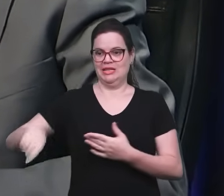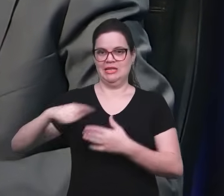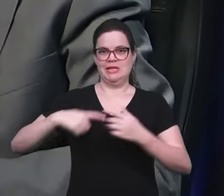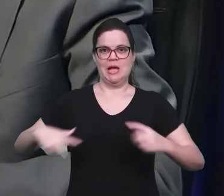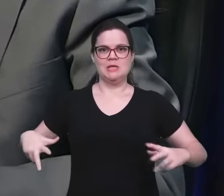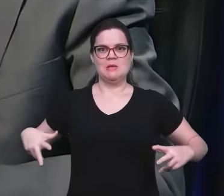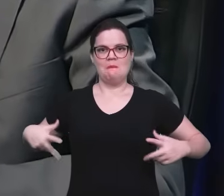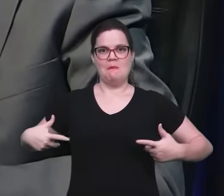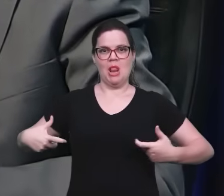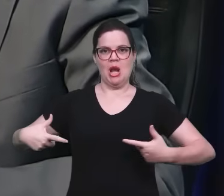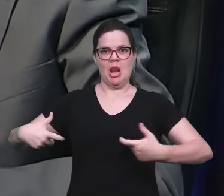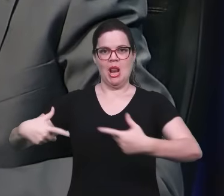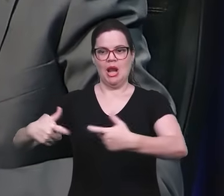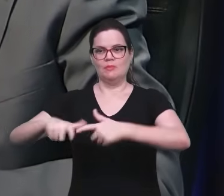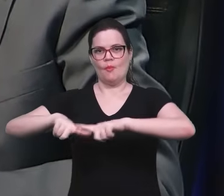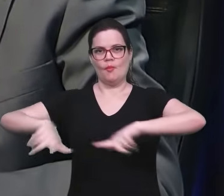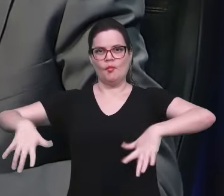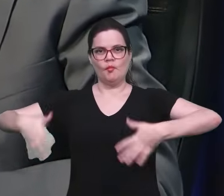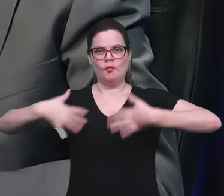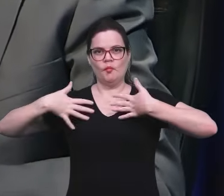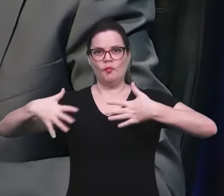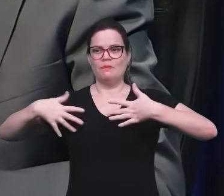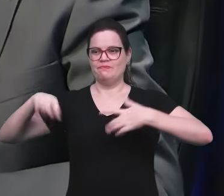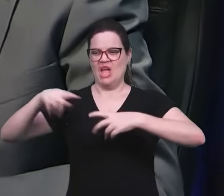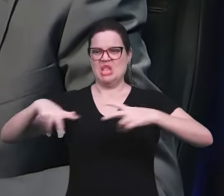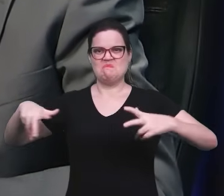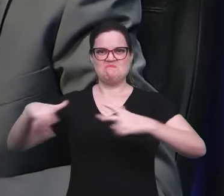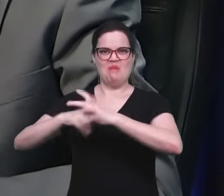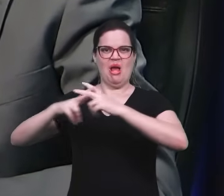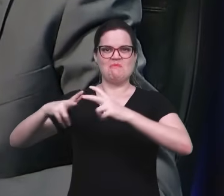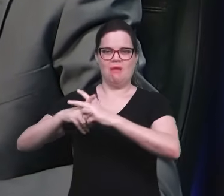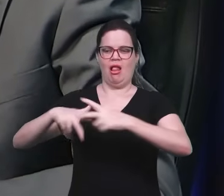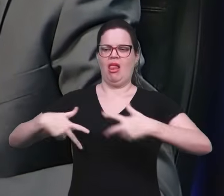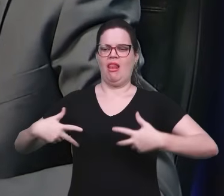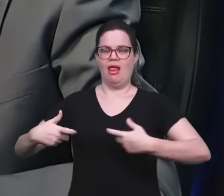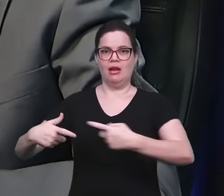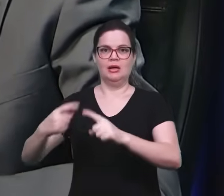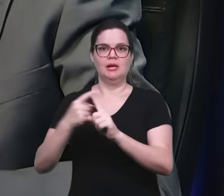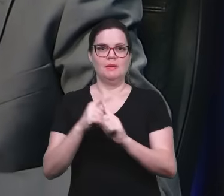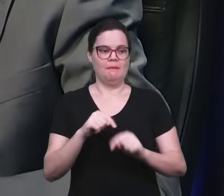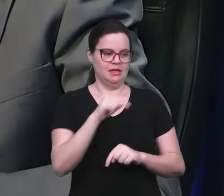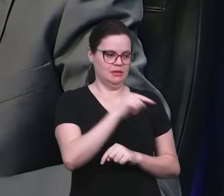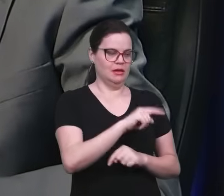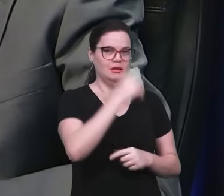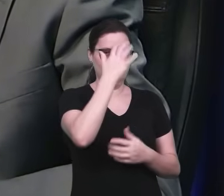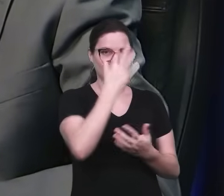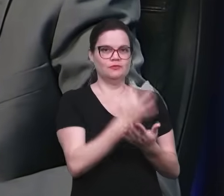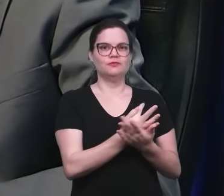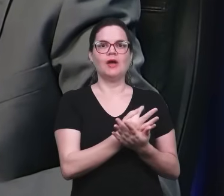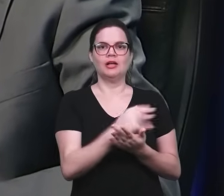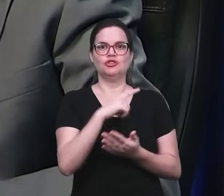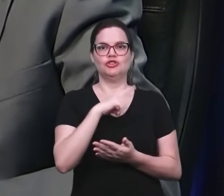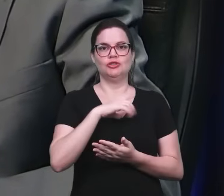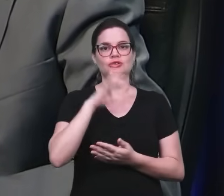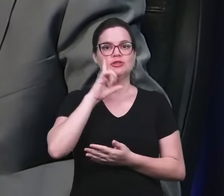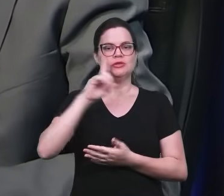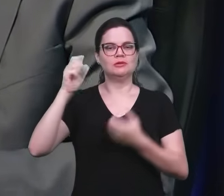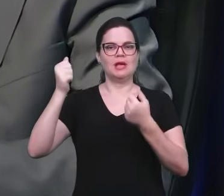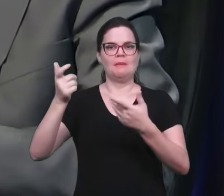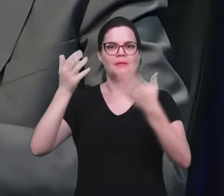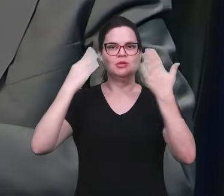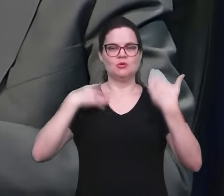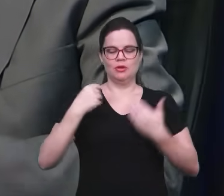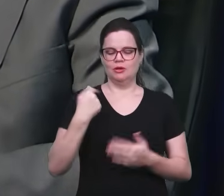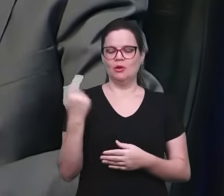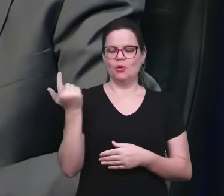outros, uma terra que era deserta, mas ele cria e ele tinha fé que Deus iria prosperar a sua vida. E